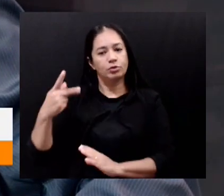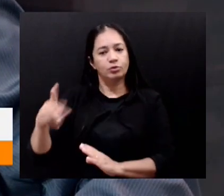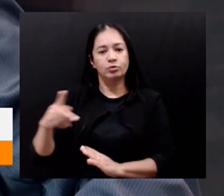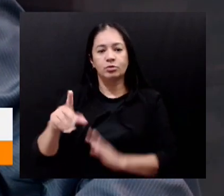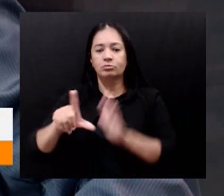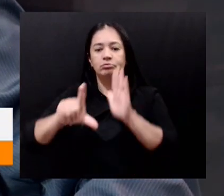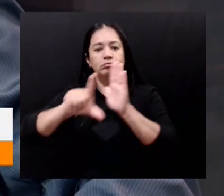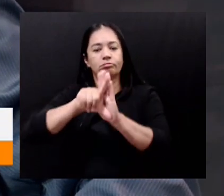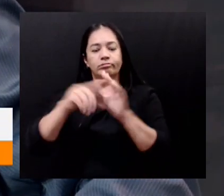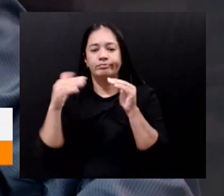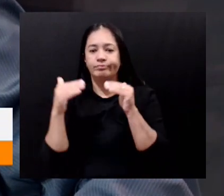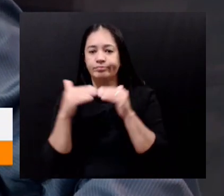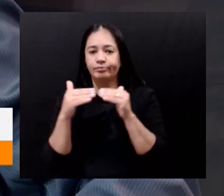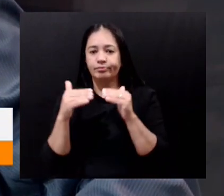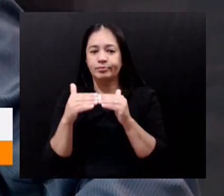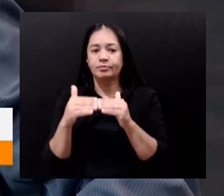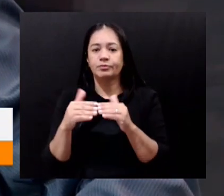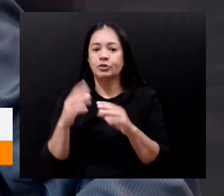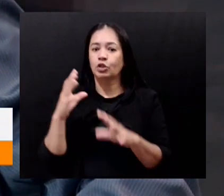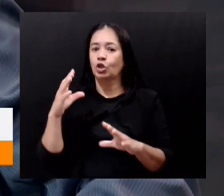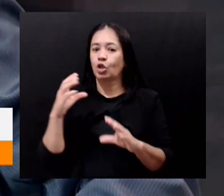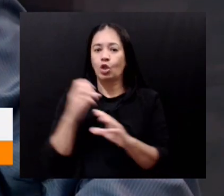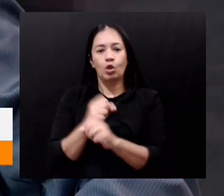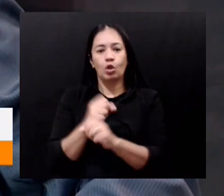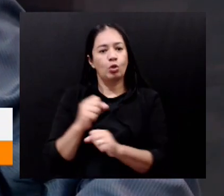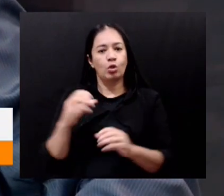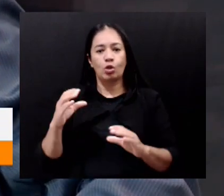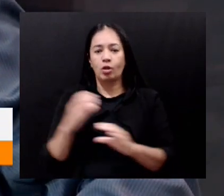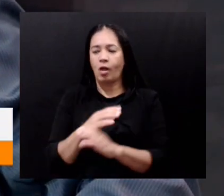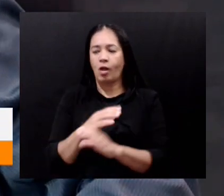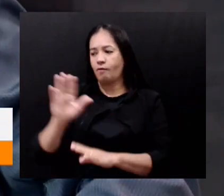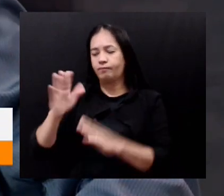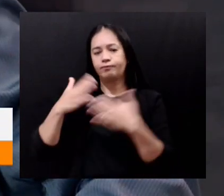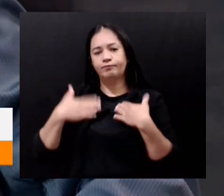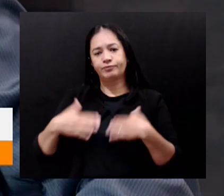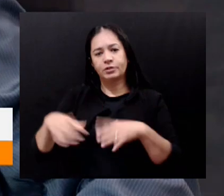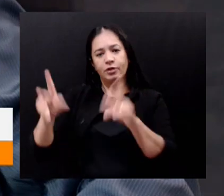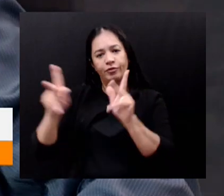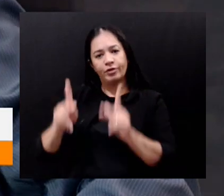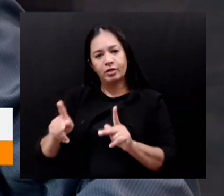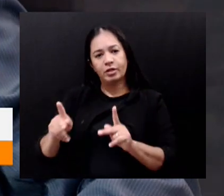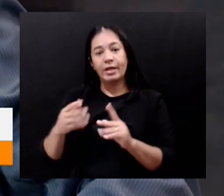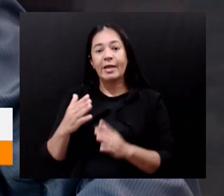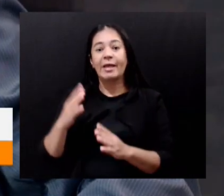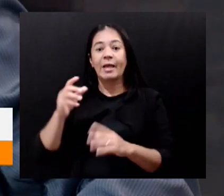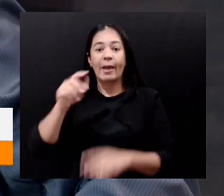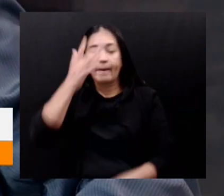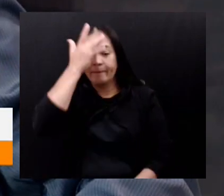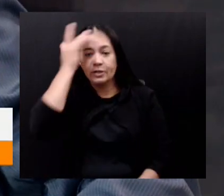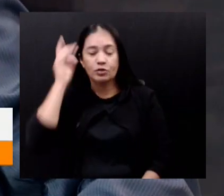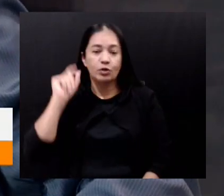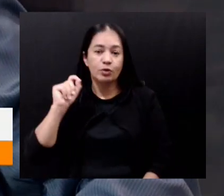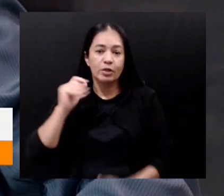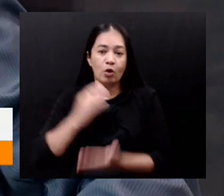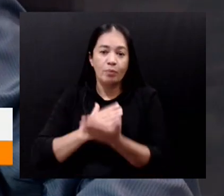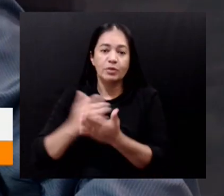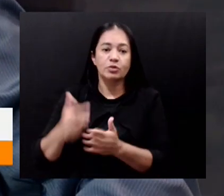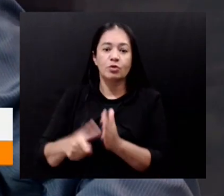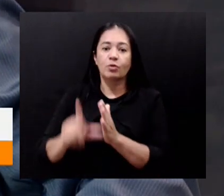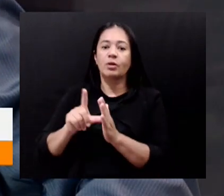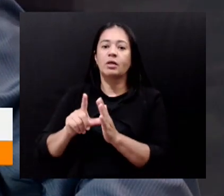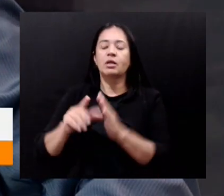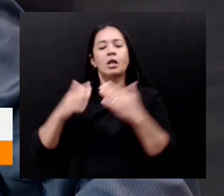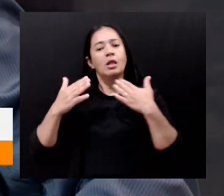e totalmente fique tranquilo. Eu falo para todo mundo, quem entrou antes, fique tranquilo. Quem entrar agora, fique tranquilo também, porque o